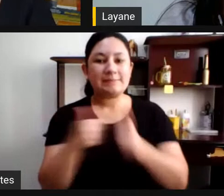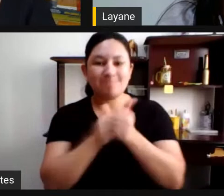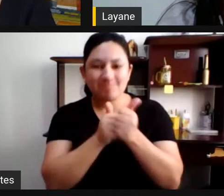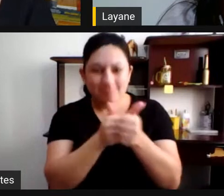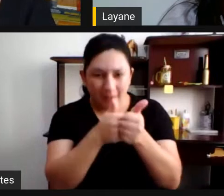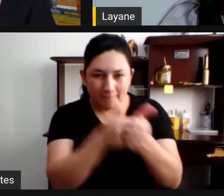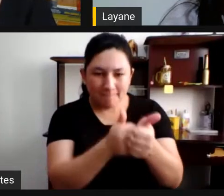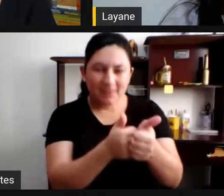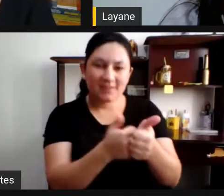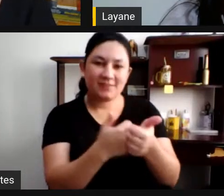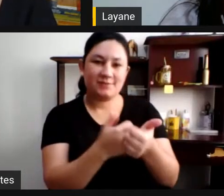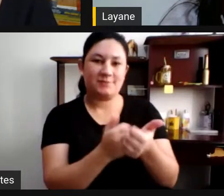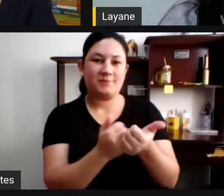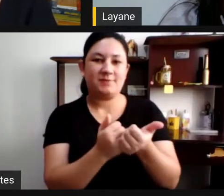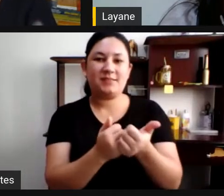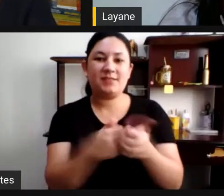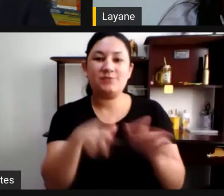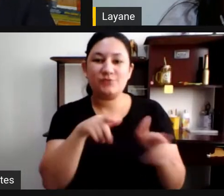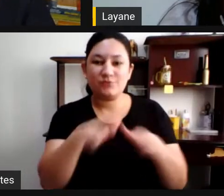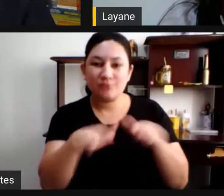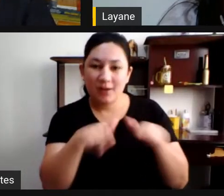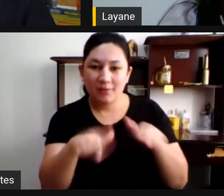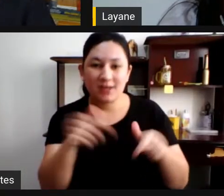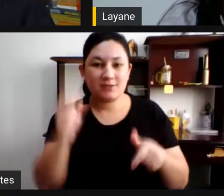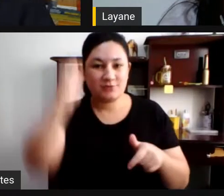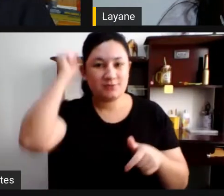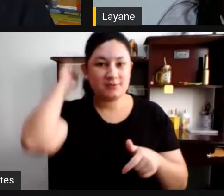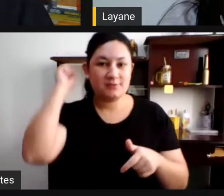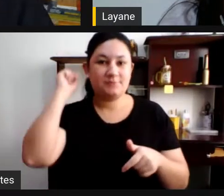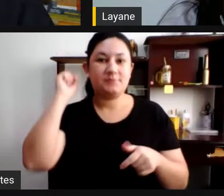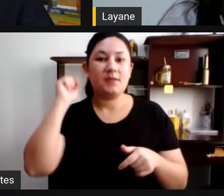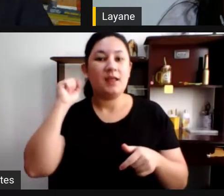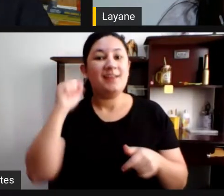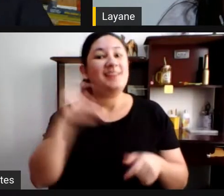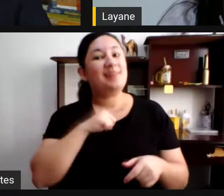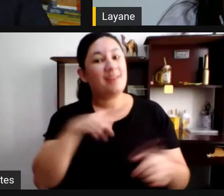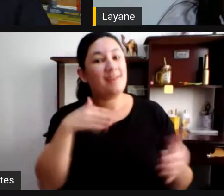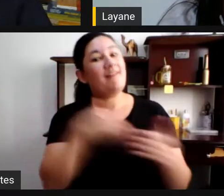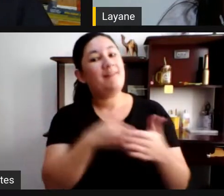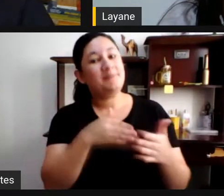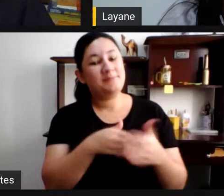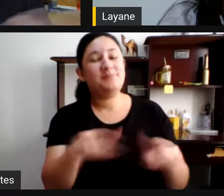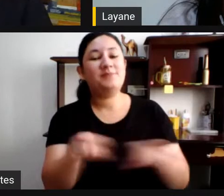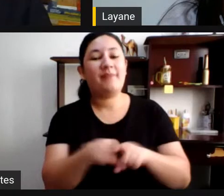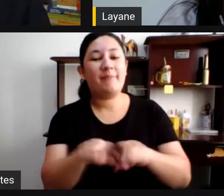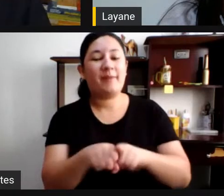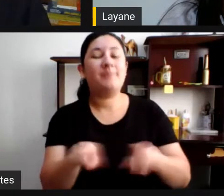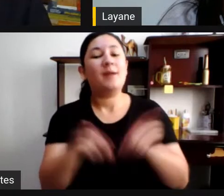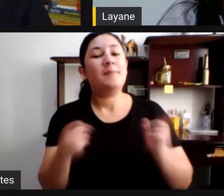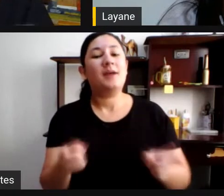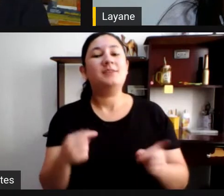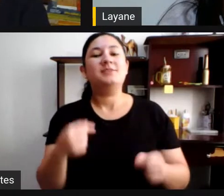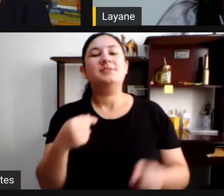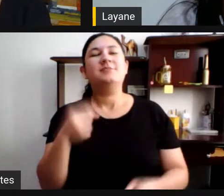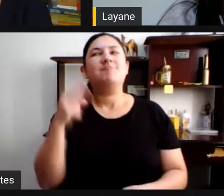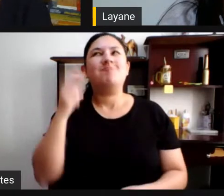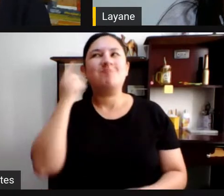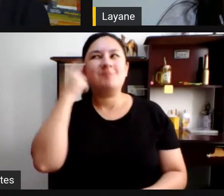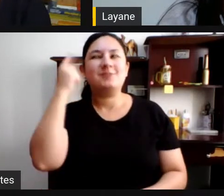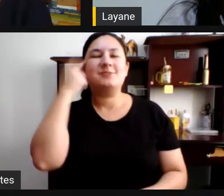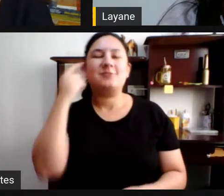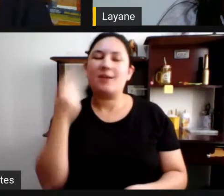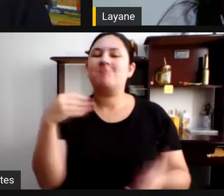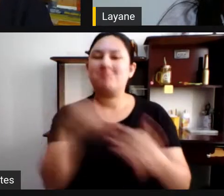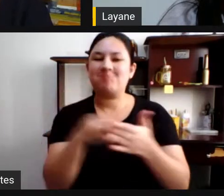apresenta os limites e diz eu me proponho então para seguir a partir do Sossi e a partir dos seus limites